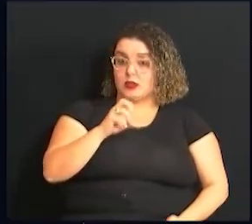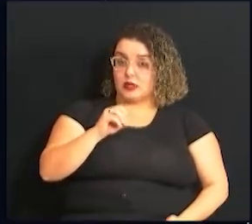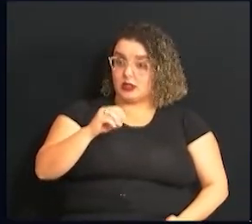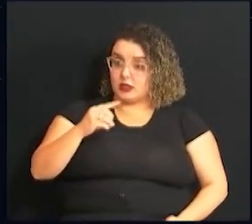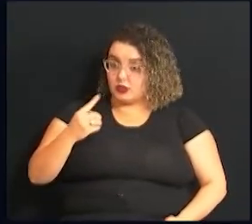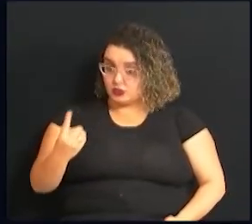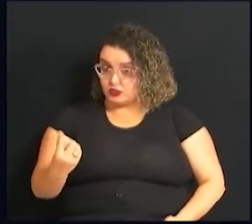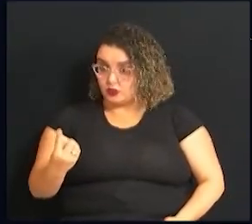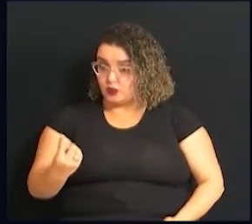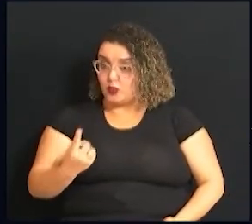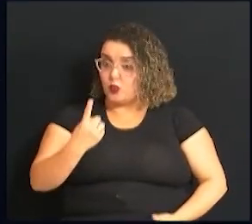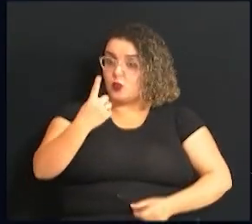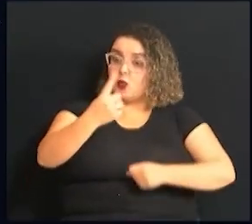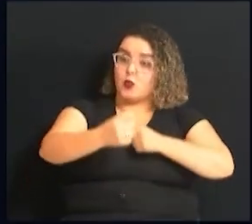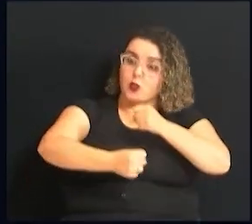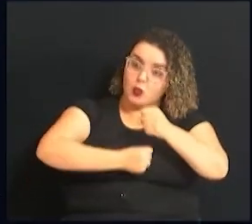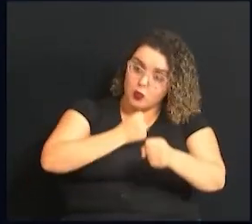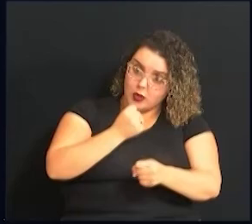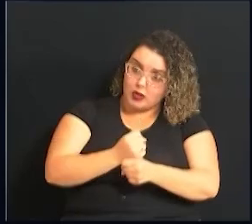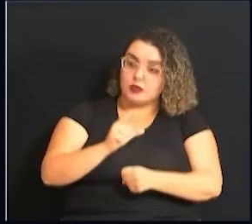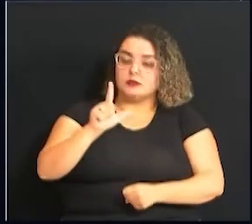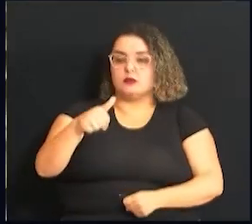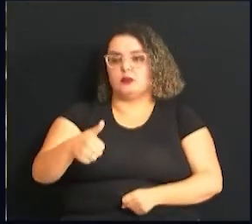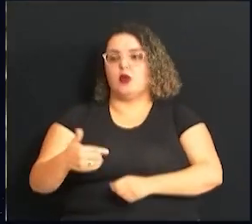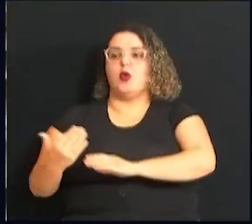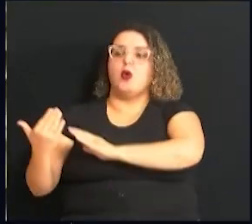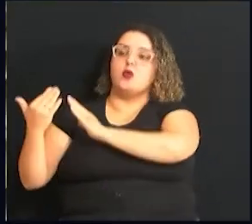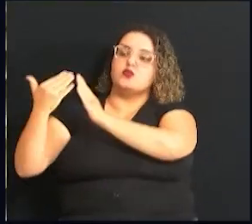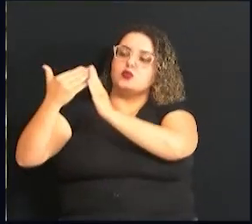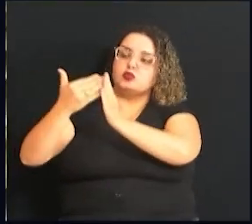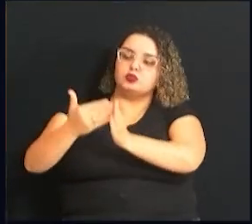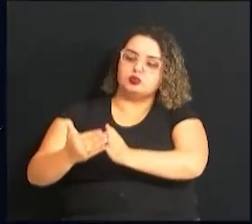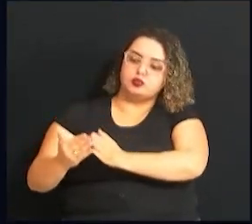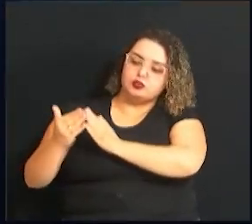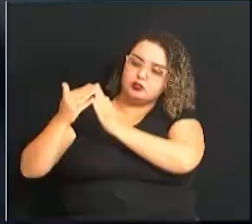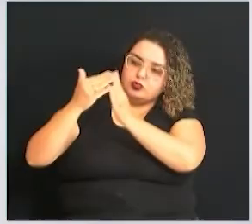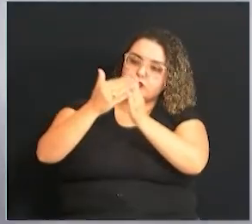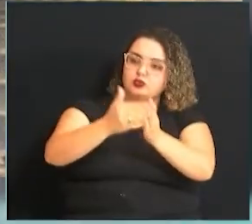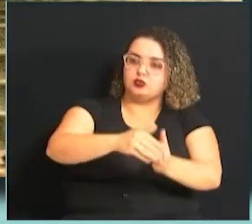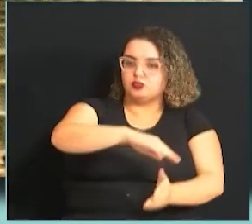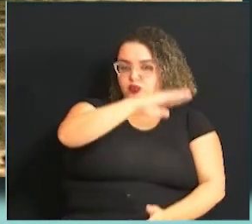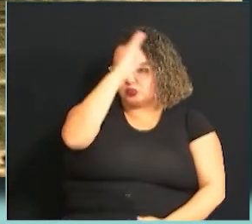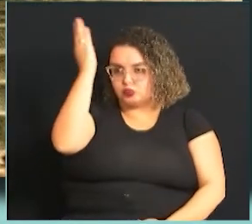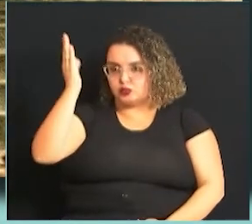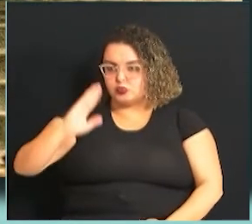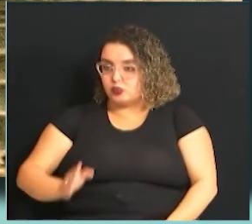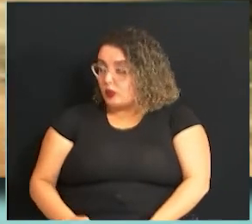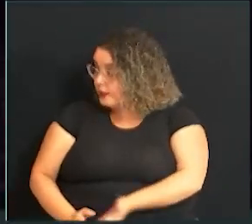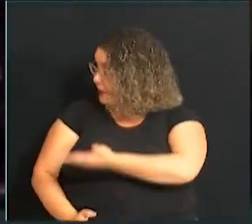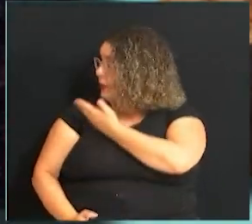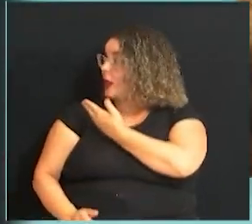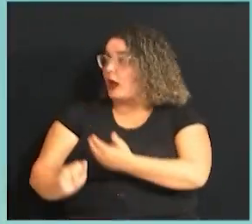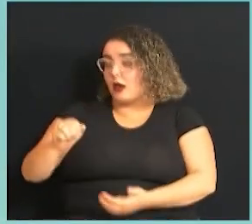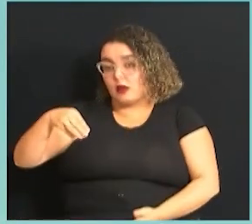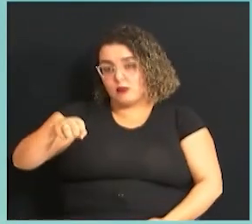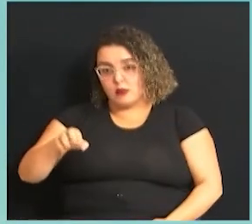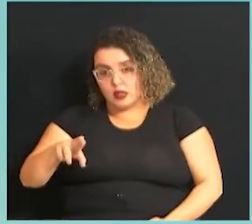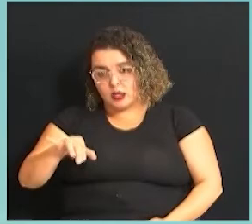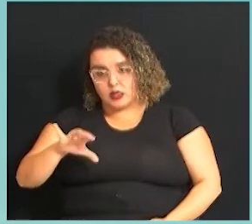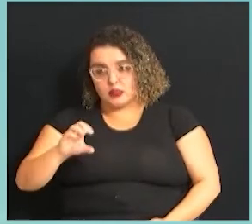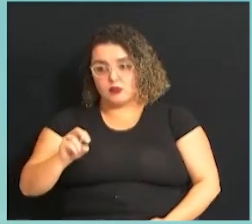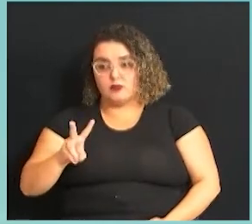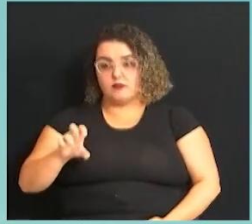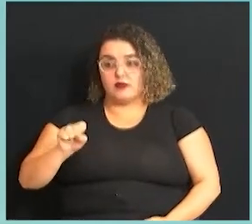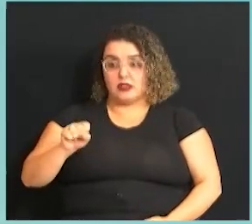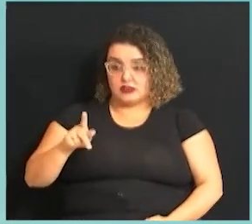em 1501, um ano depois das primeiras expedições dos portugueses ao Brasil. Américo Vespúcio,